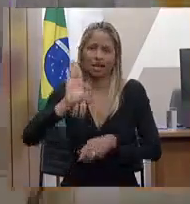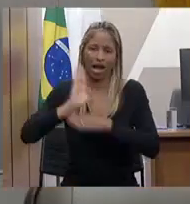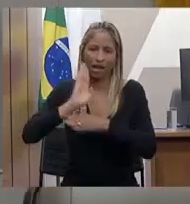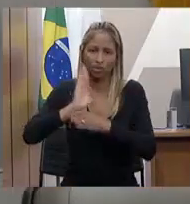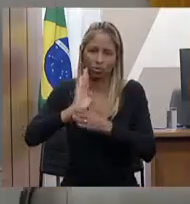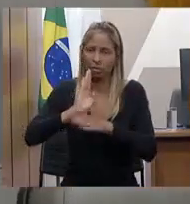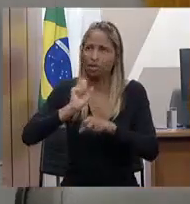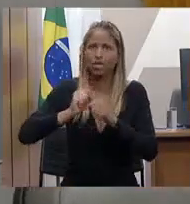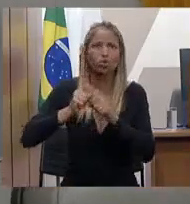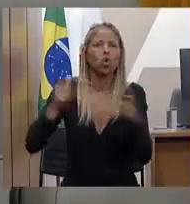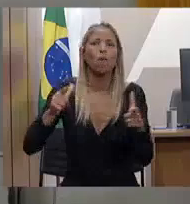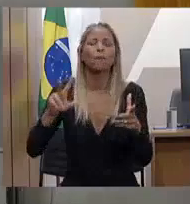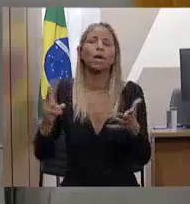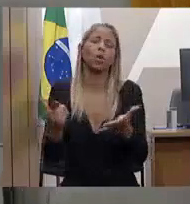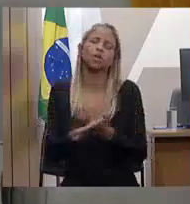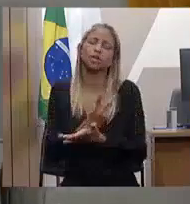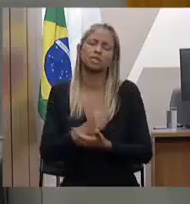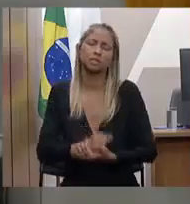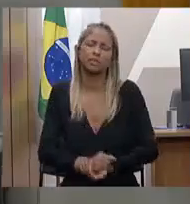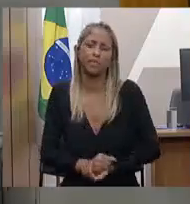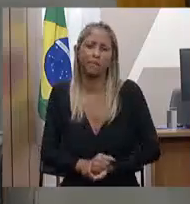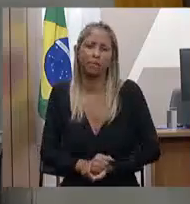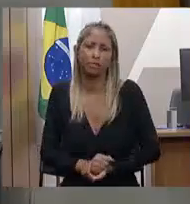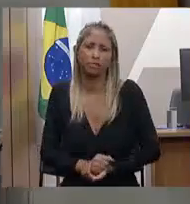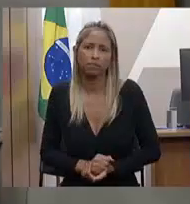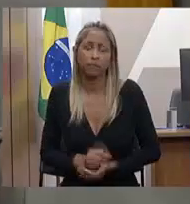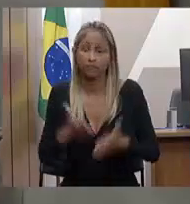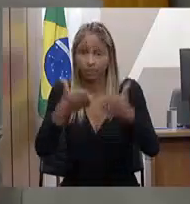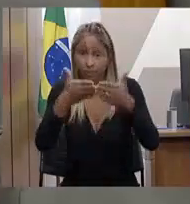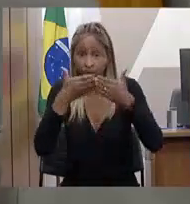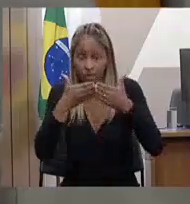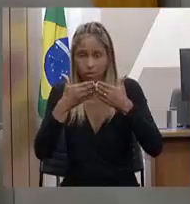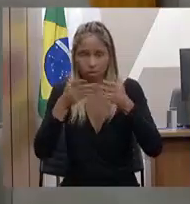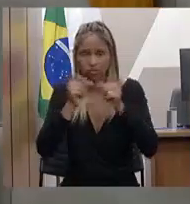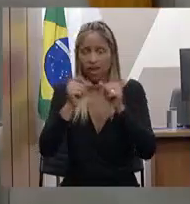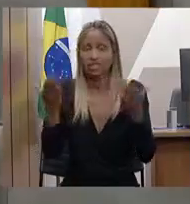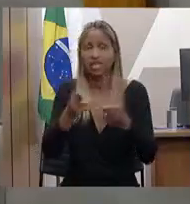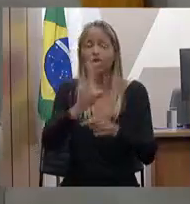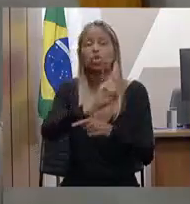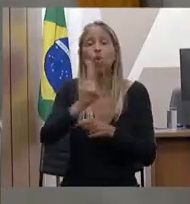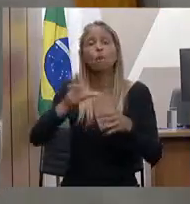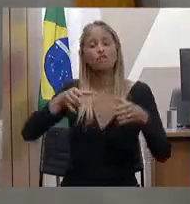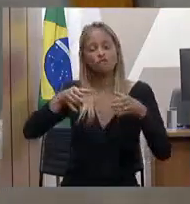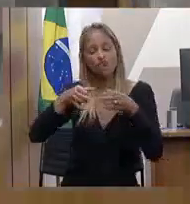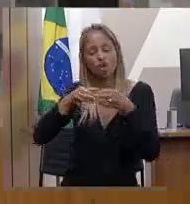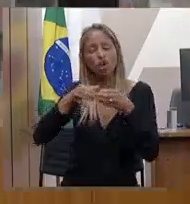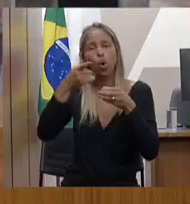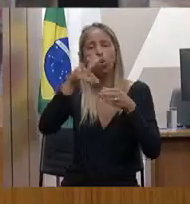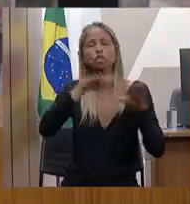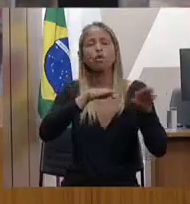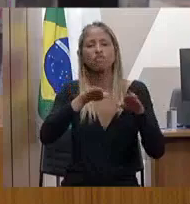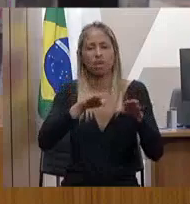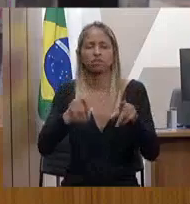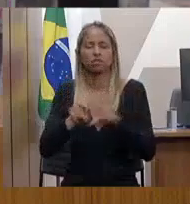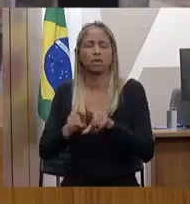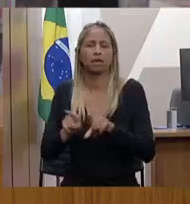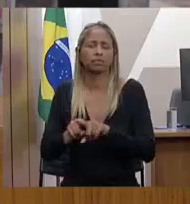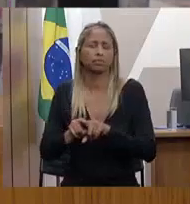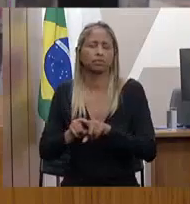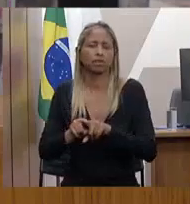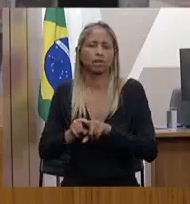enormemente para que isso aconteça e o pedido que a gente faz aqui em nome do fórum de outros movimentos inclusive